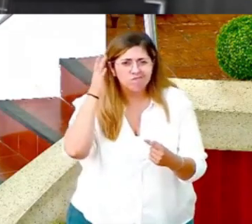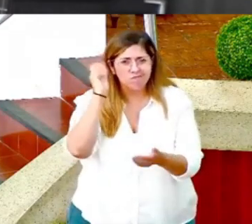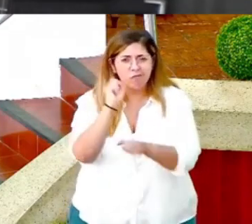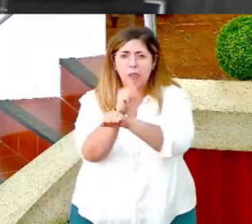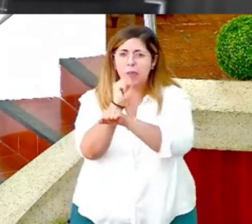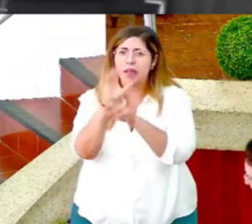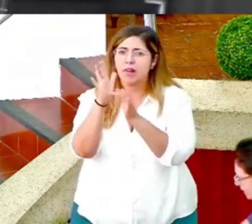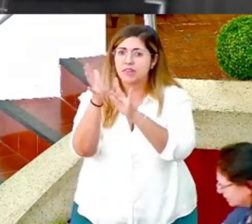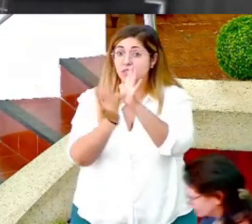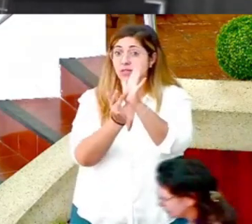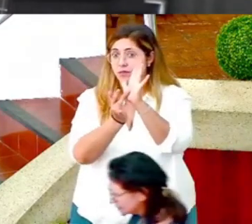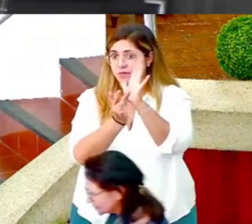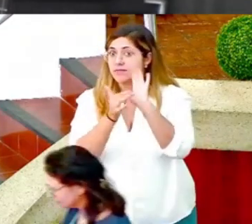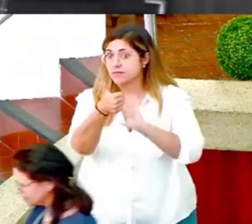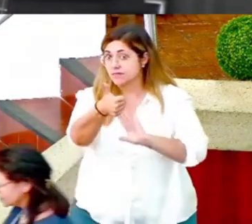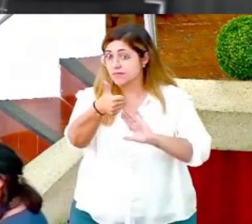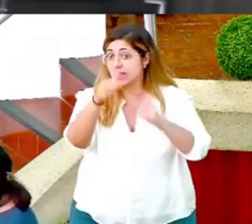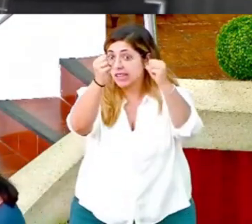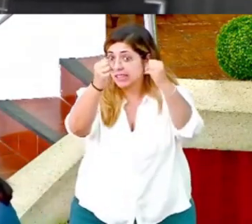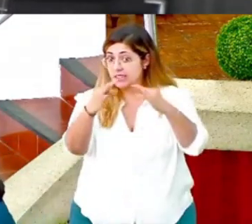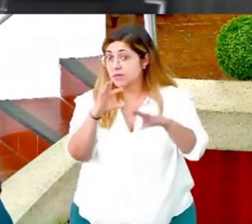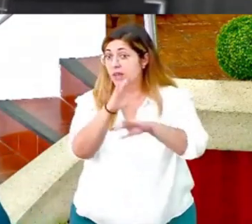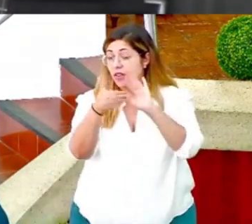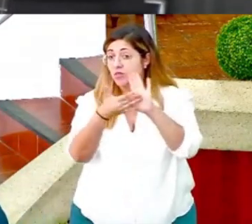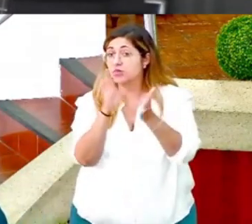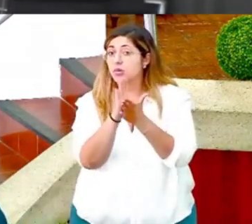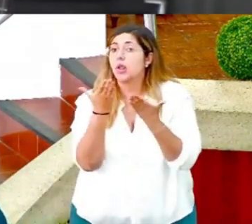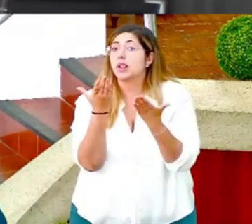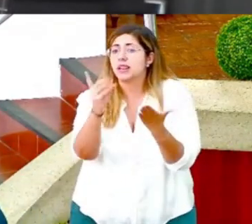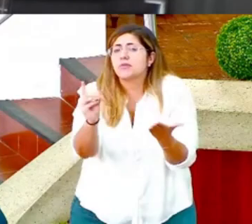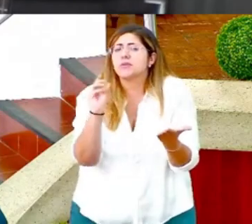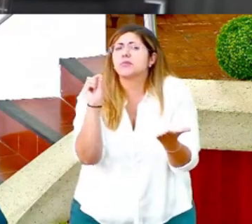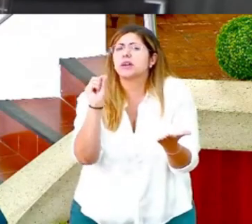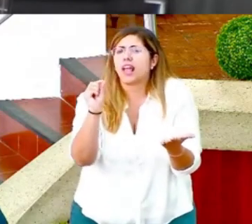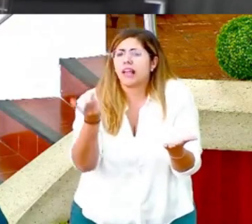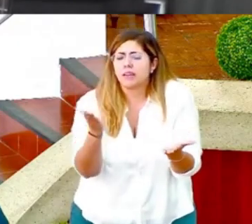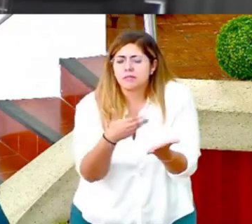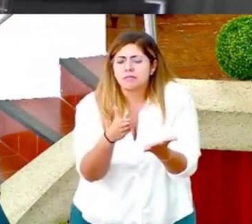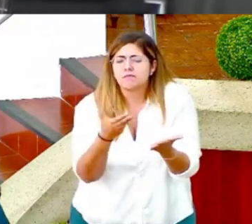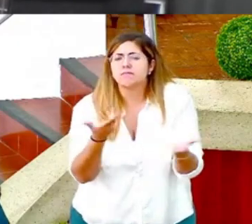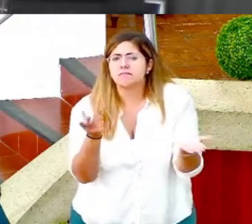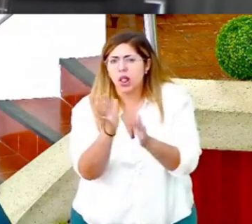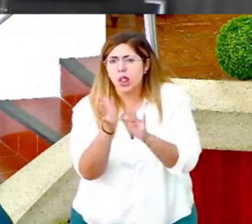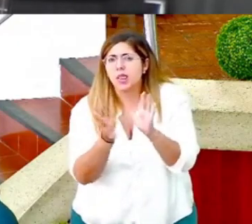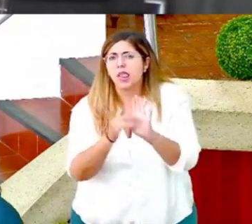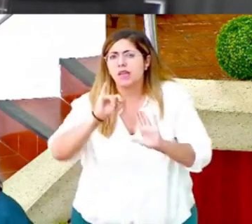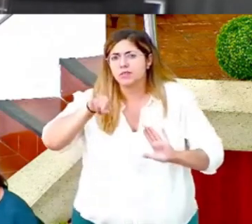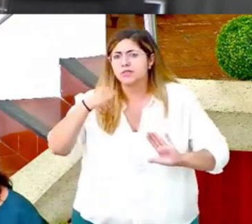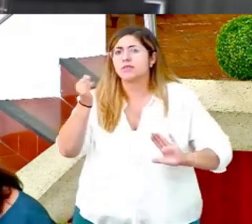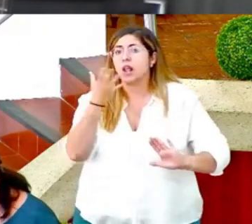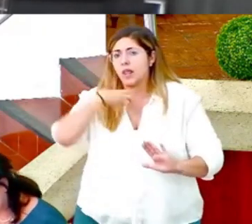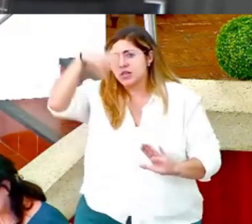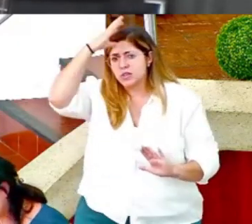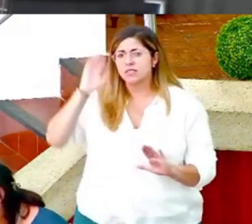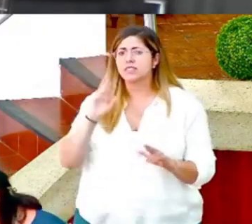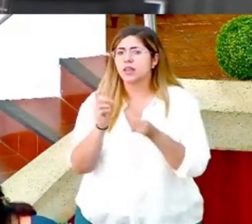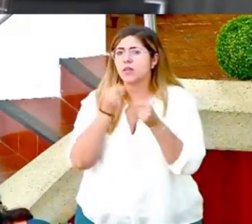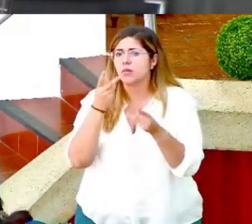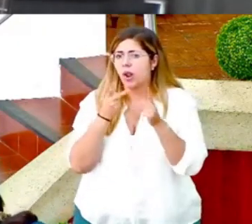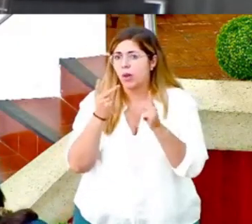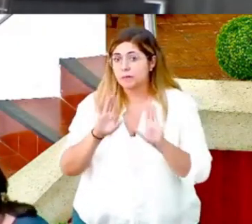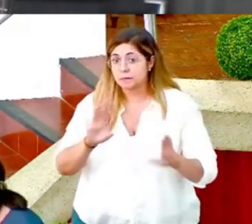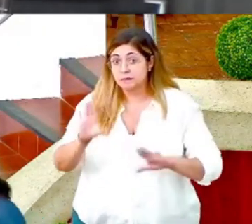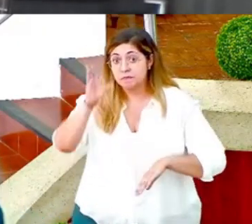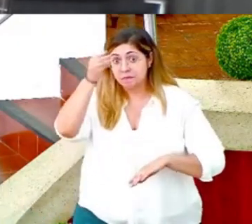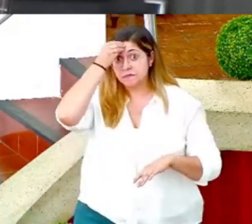livro, que o pastor vai explicar para vocês o que tinha nesse livro e por que Josias tomou essa decisão. Tá bom? Entendido sobre